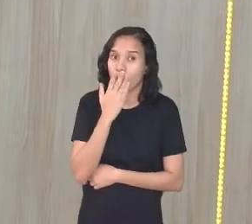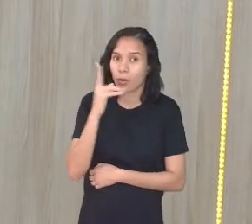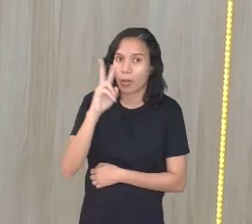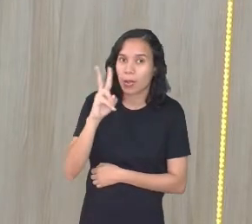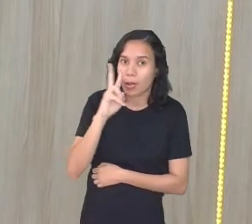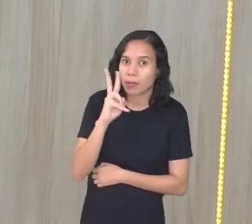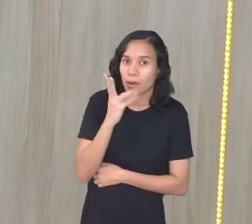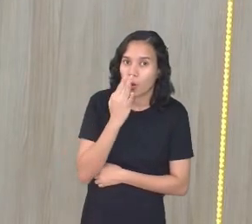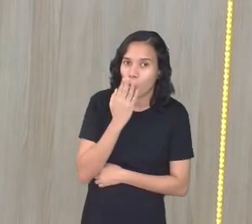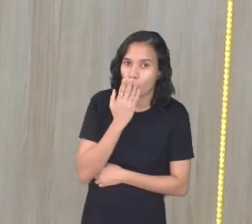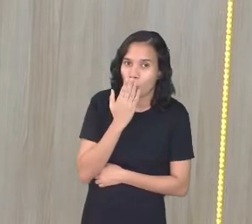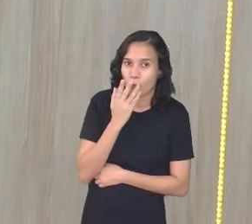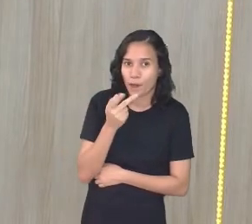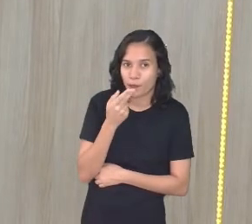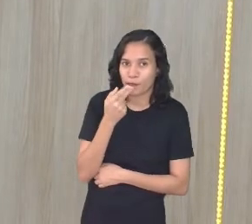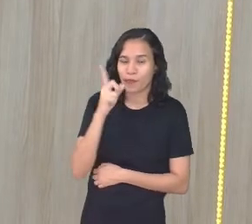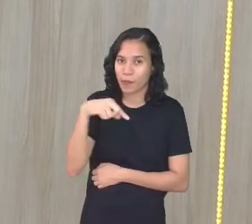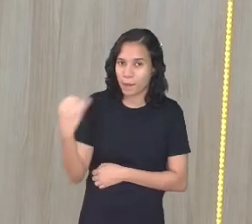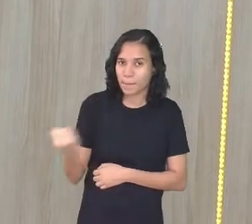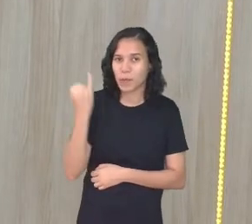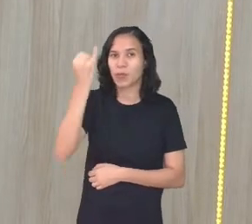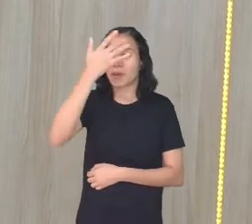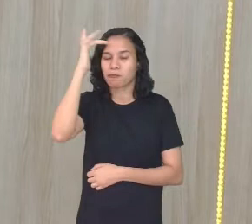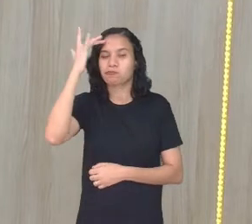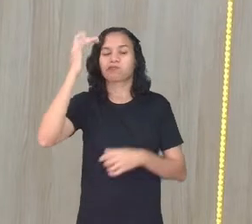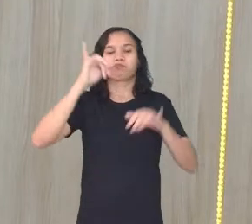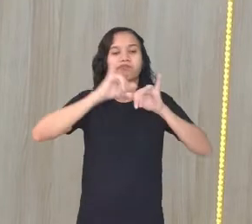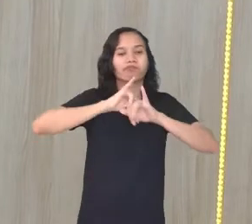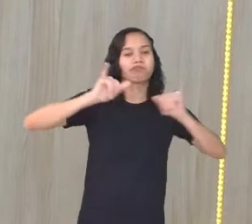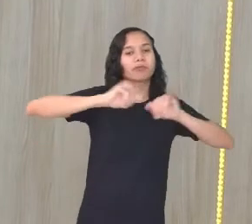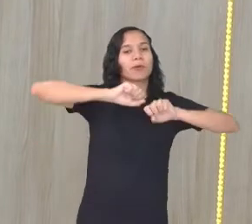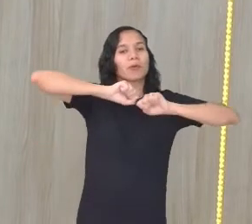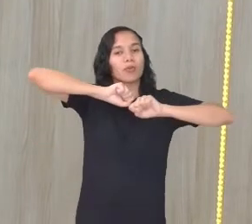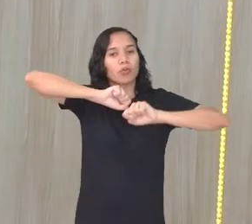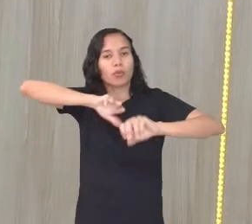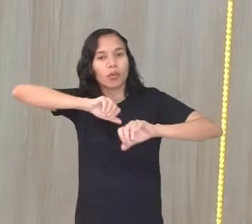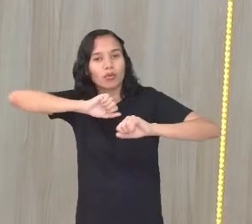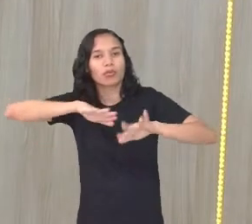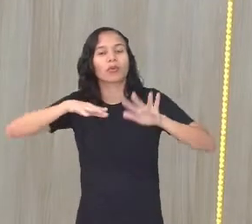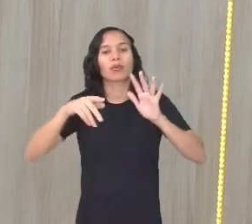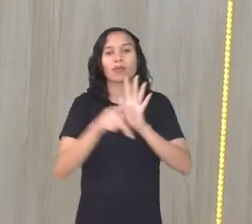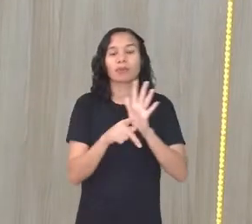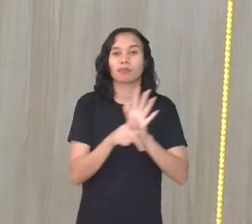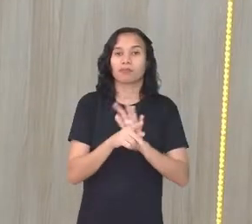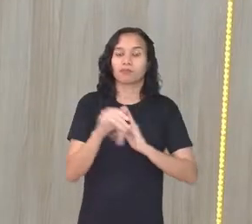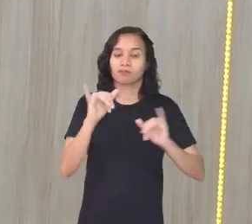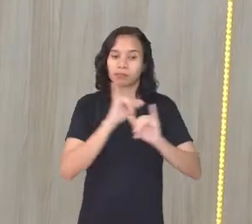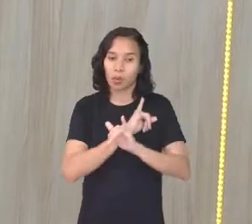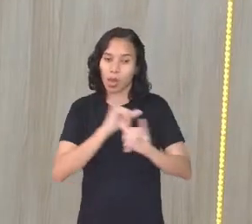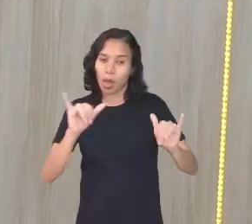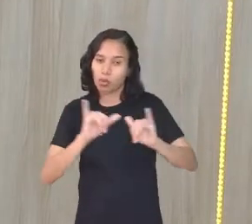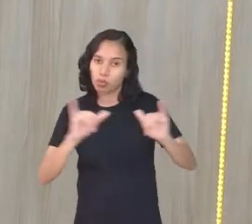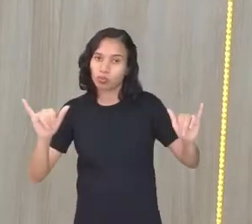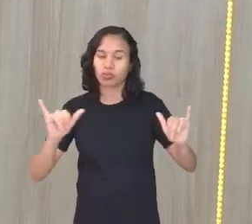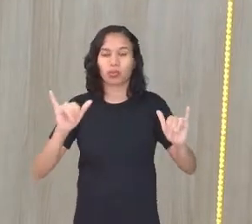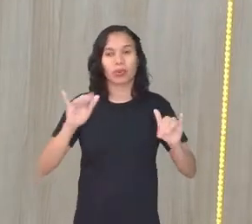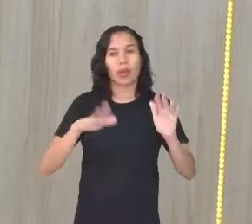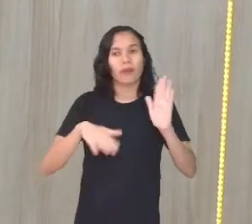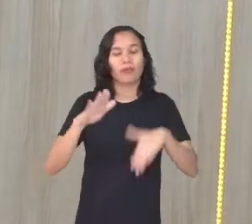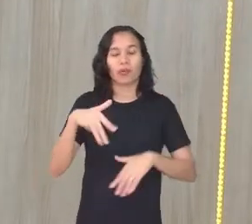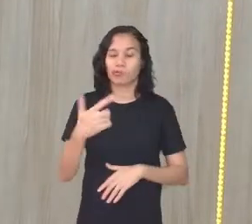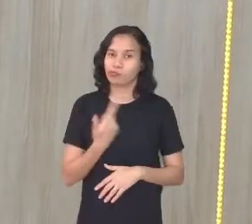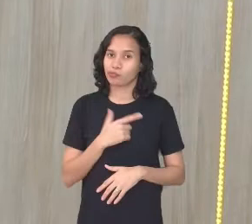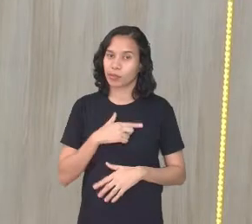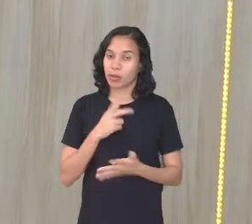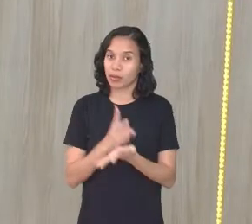falou sobre a importância das campanhas educativas, dos anúncios publicitários, que nem sempre eles estão ali